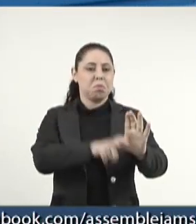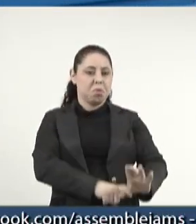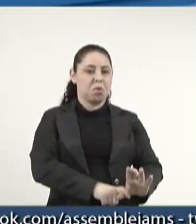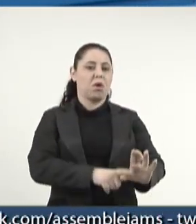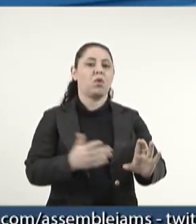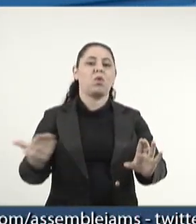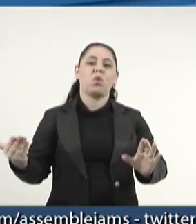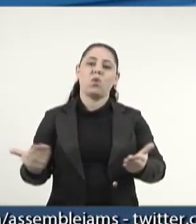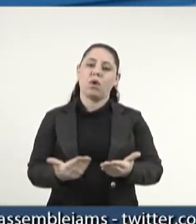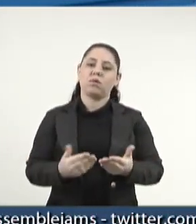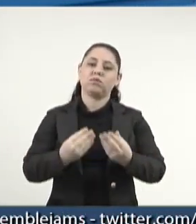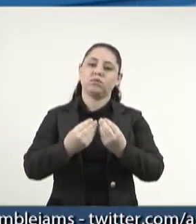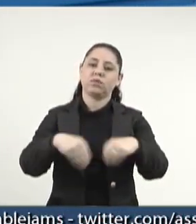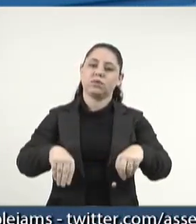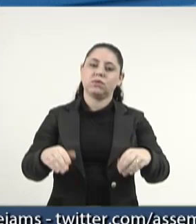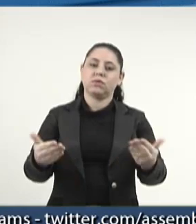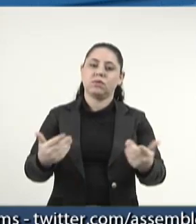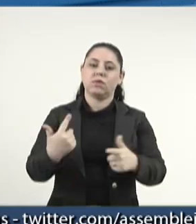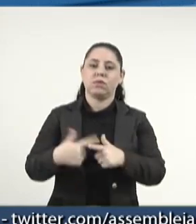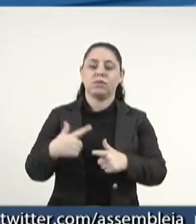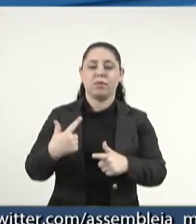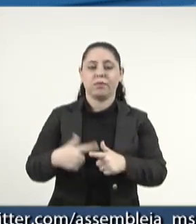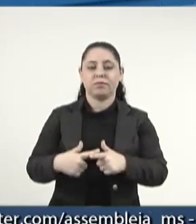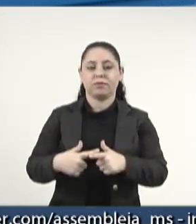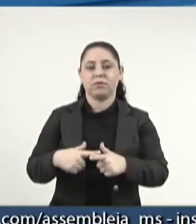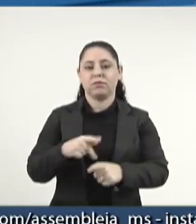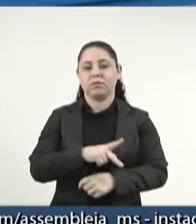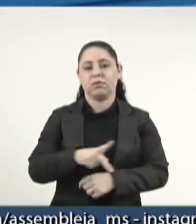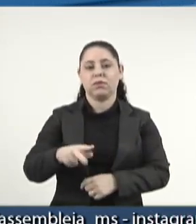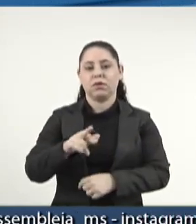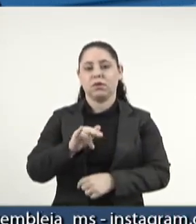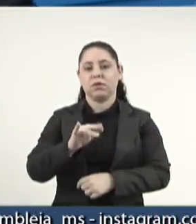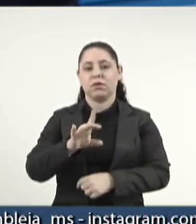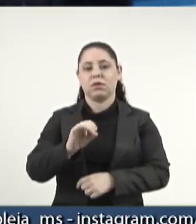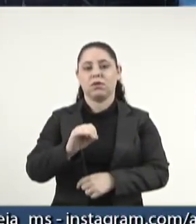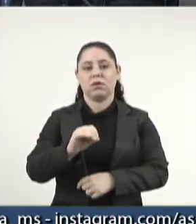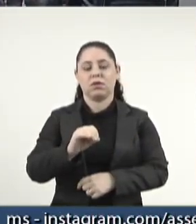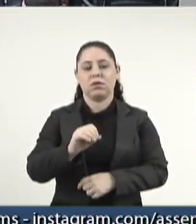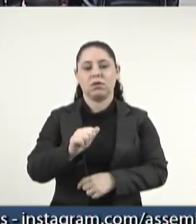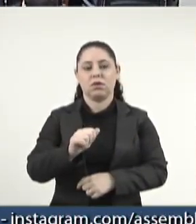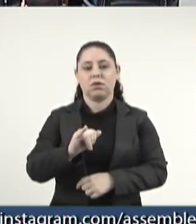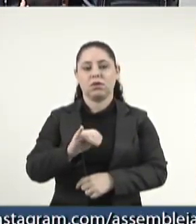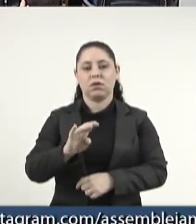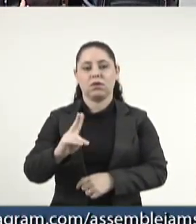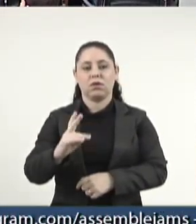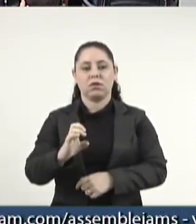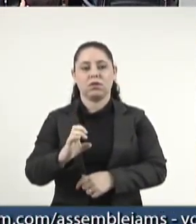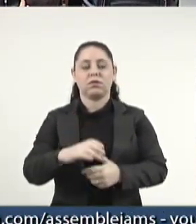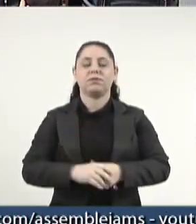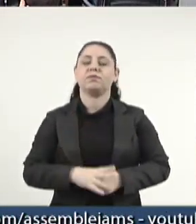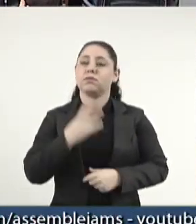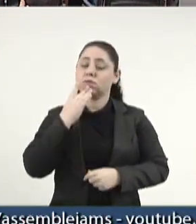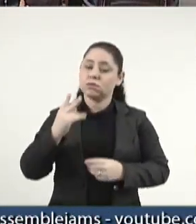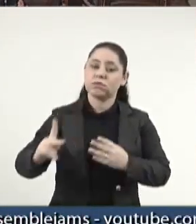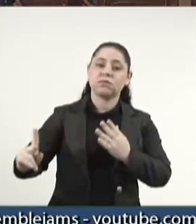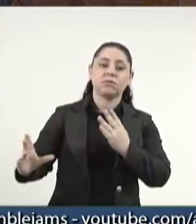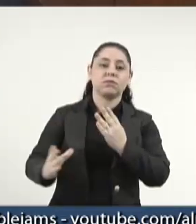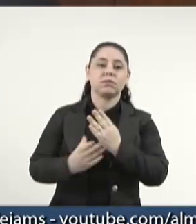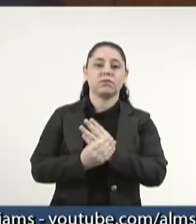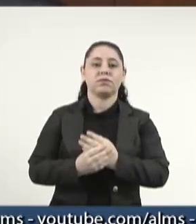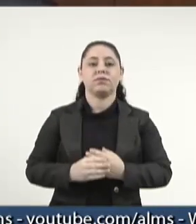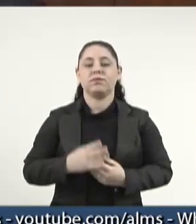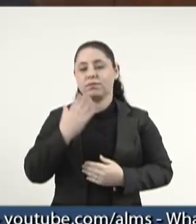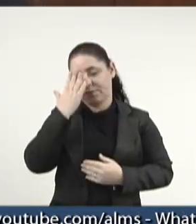agora, prejudicado pelo presidente Ricardo Hayashi. Incorporo a parte de Vossa